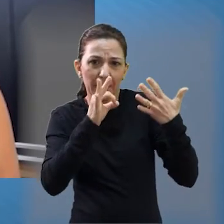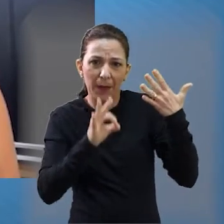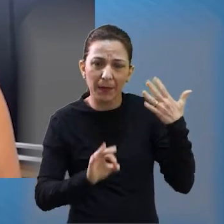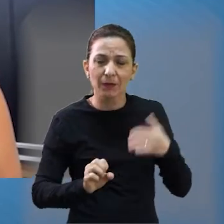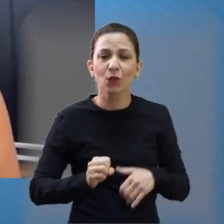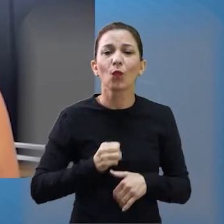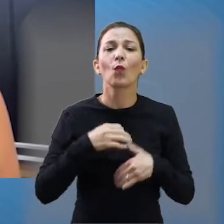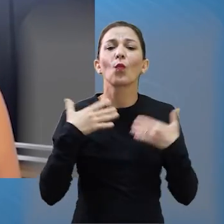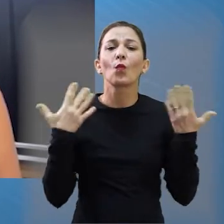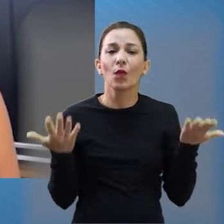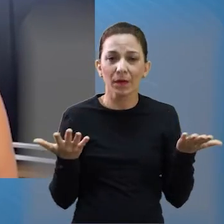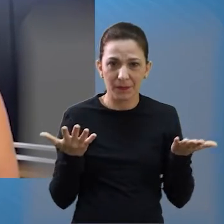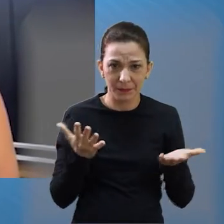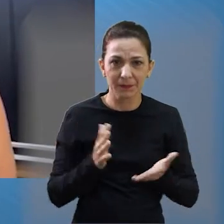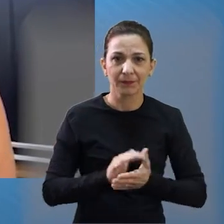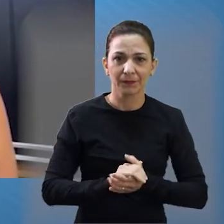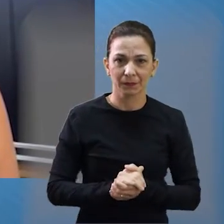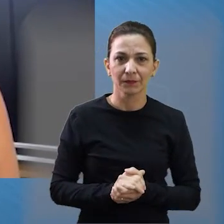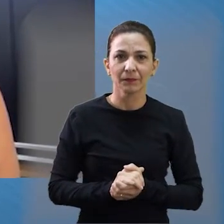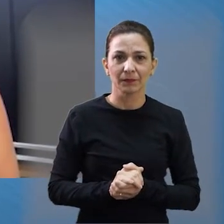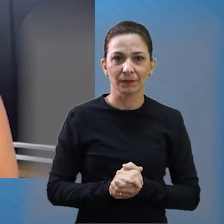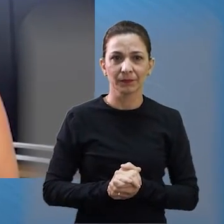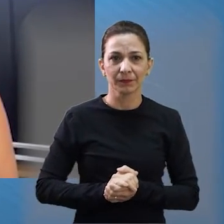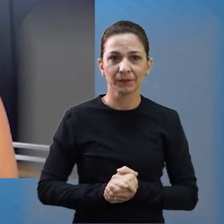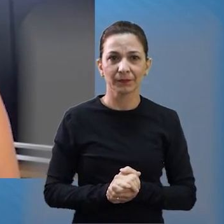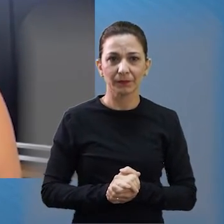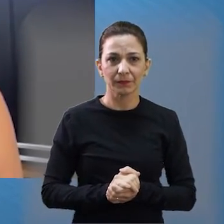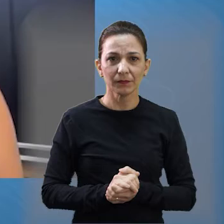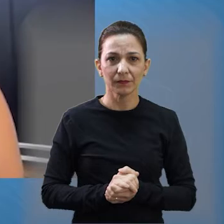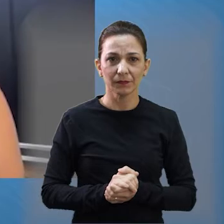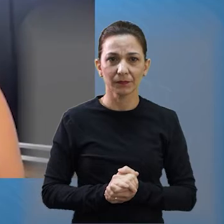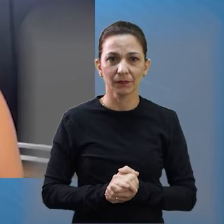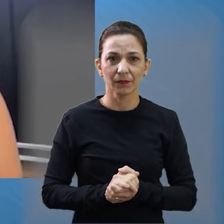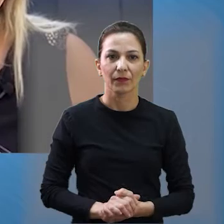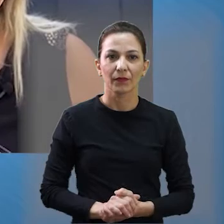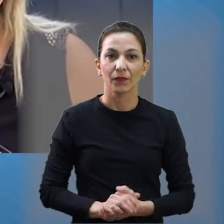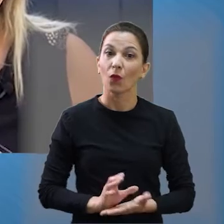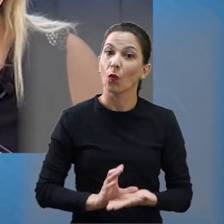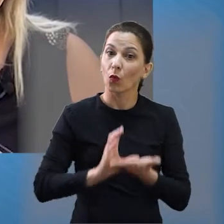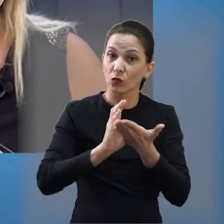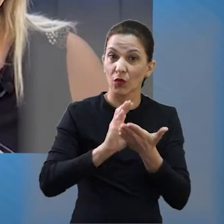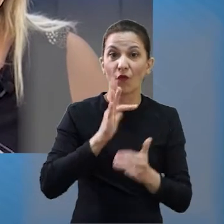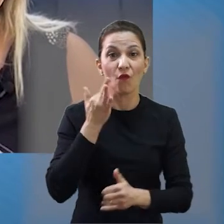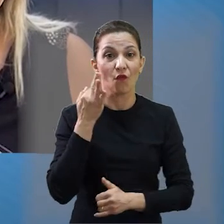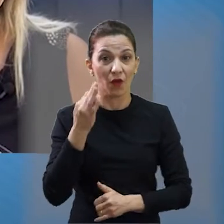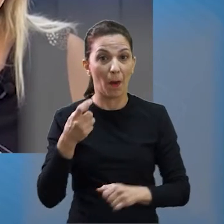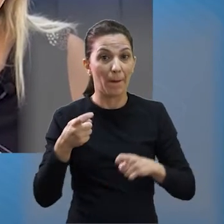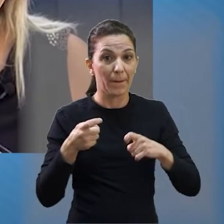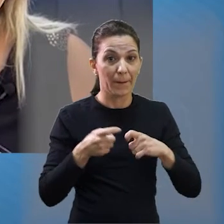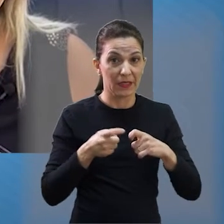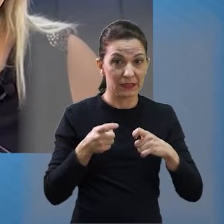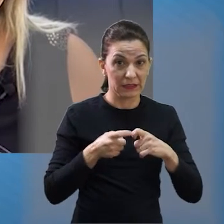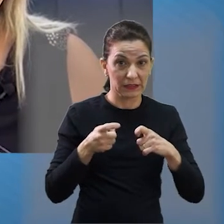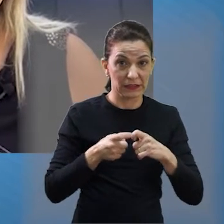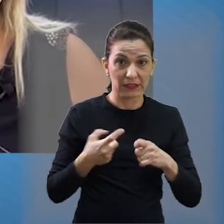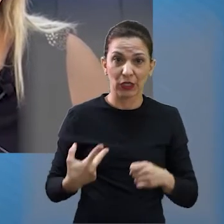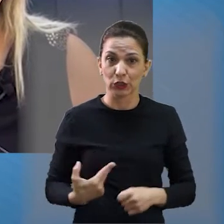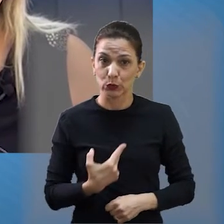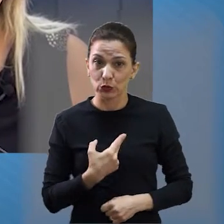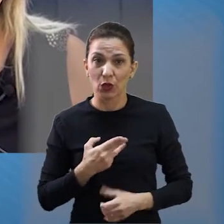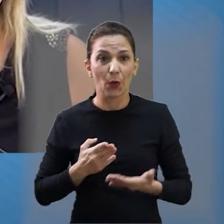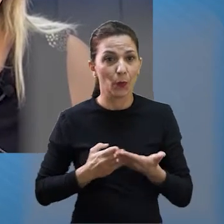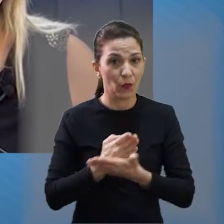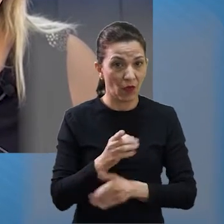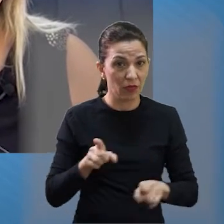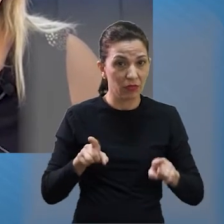qual que é a realidade clínica dessa cirurgia e para quem ela é indicada. Bom, a cirurgia bariátrica, ela já